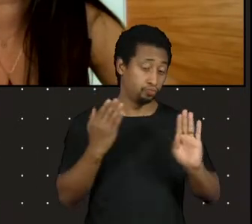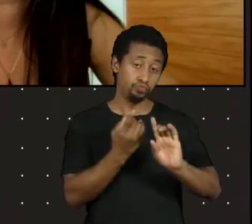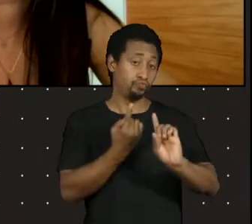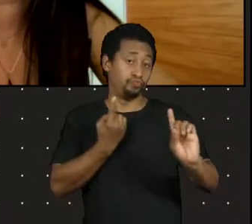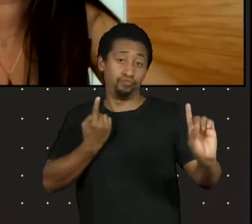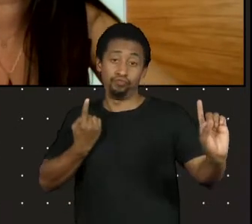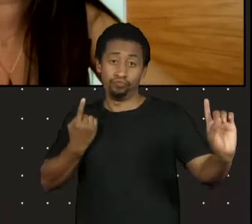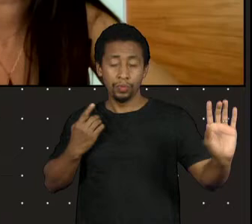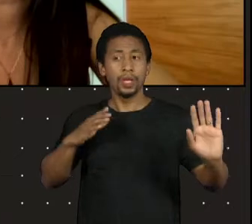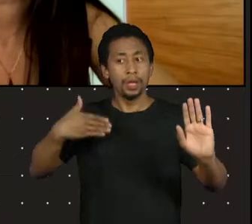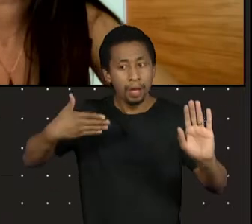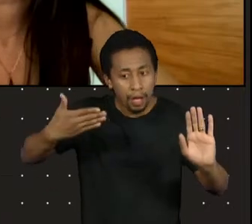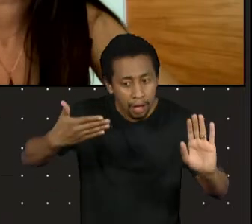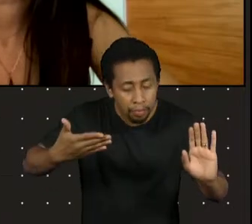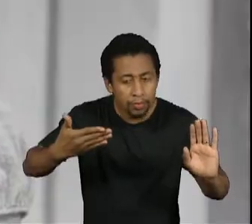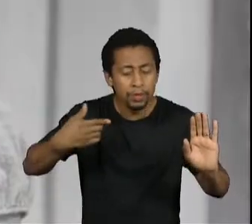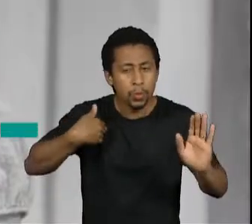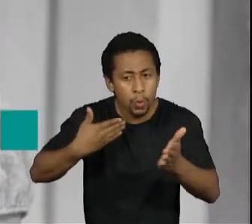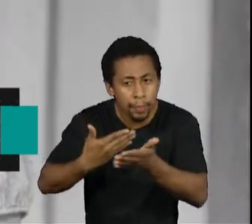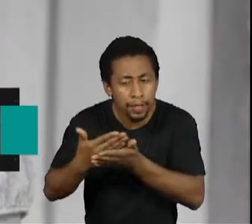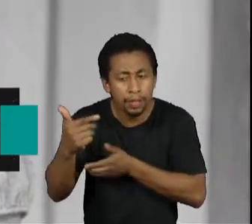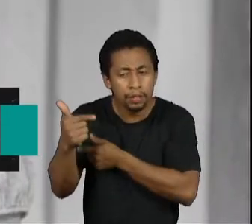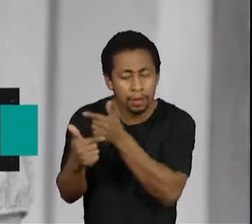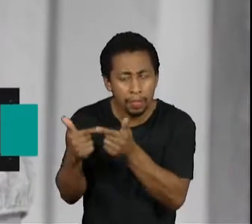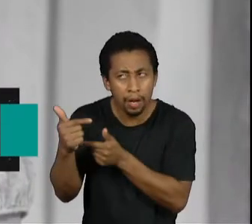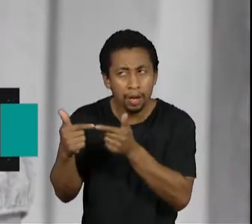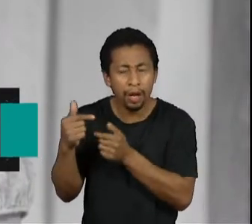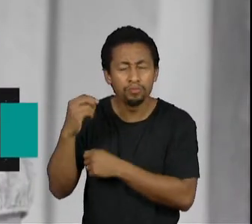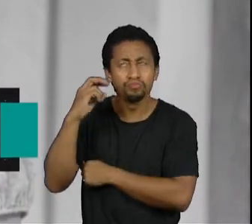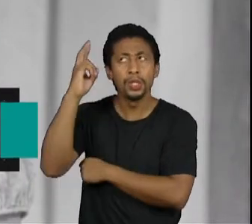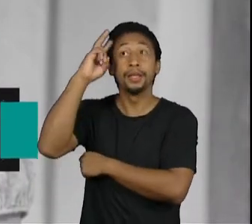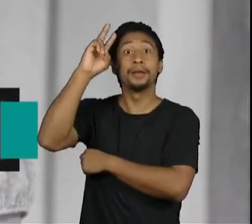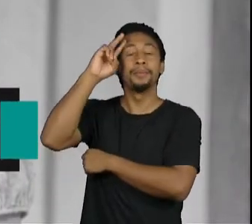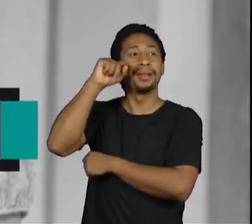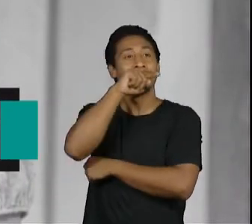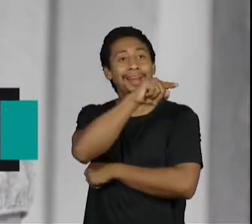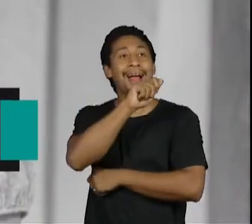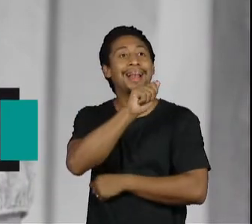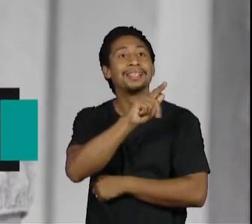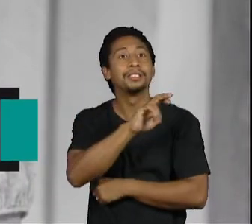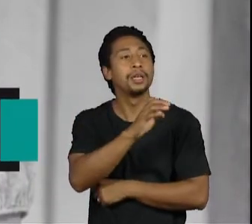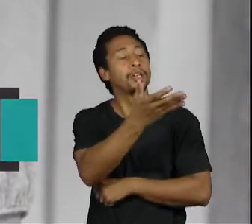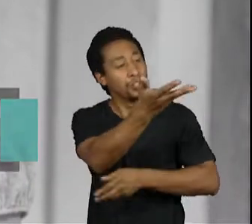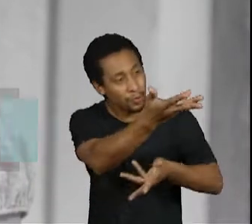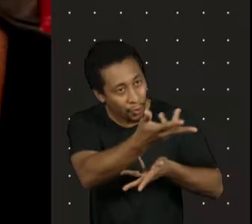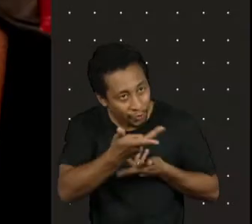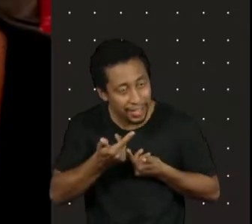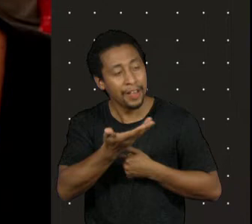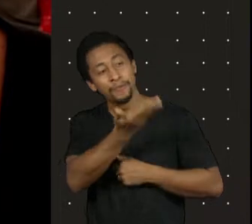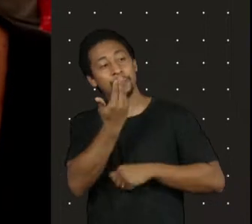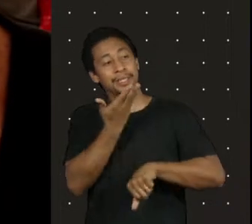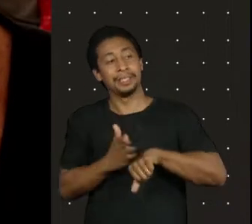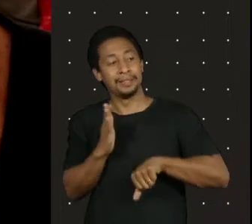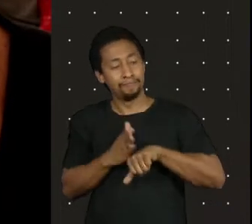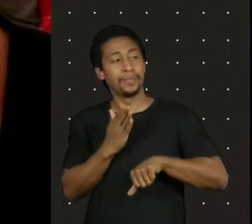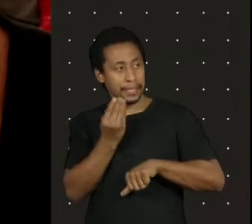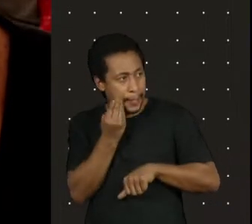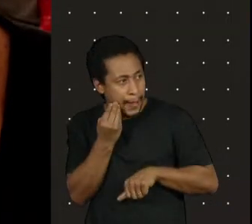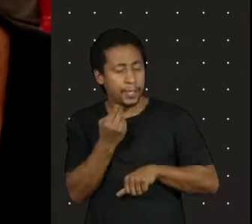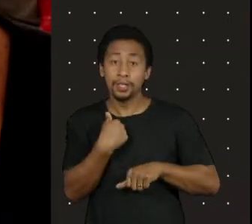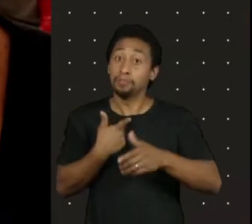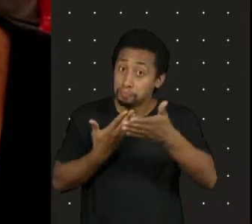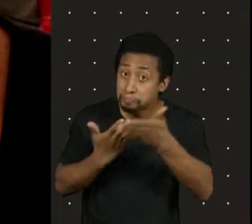Engraçadinha, né? Me lembrei da Alessandra, fizemos um teste, ela foi maravilhosa no teste. E